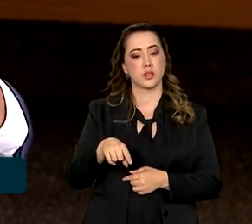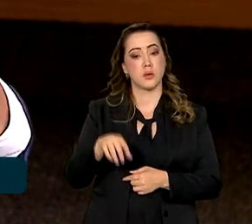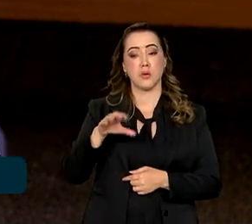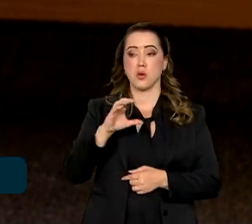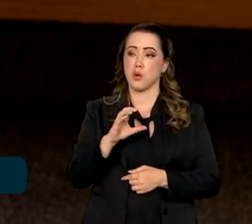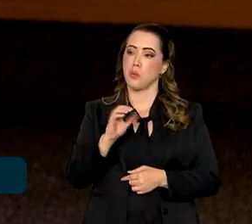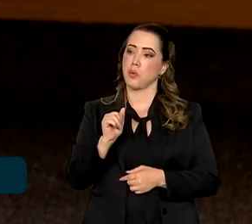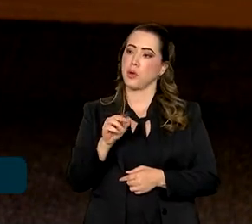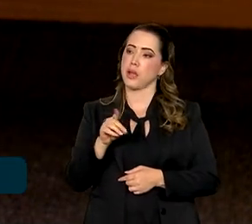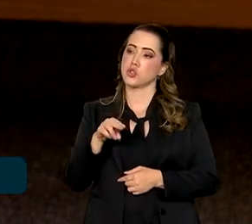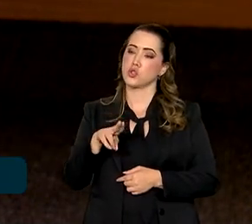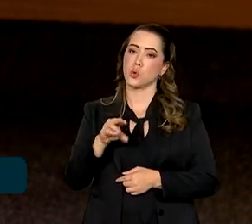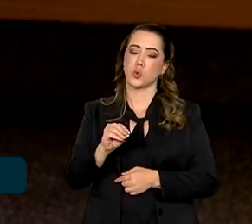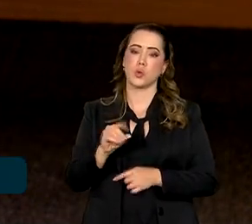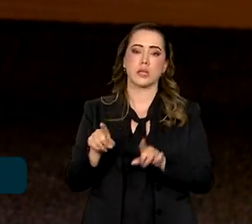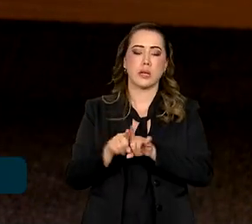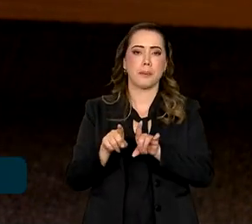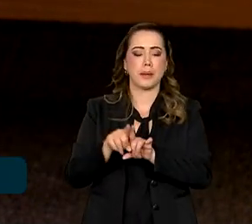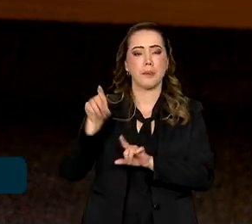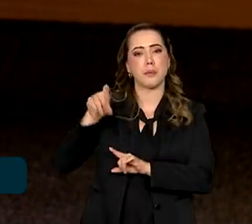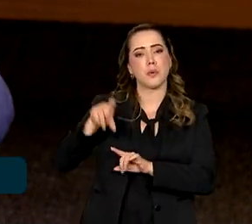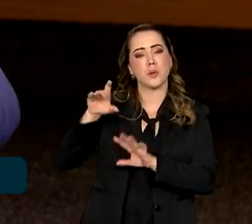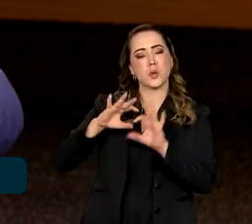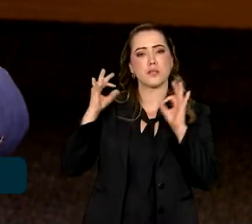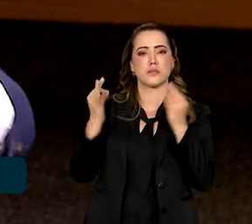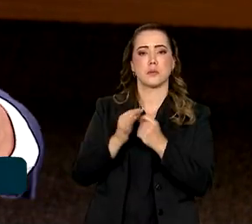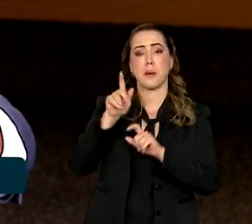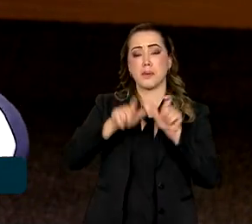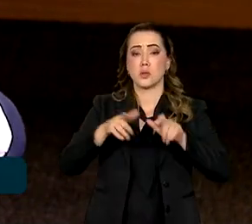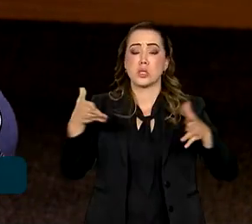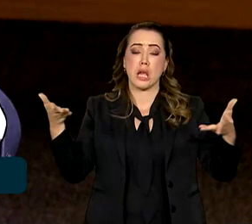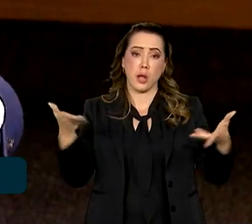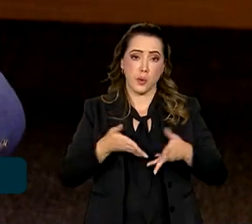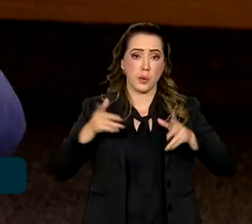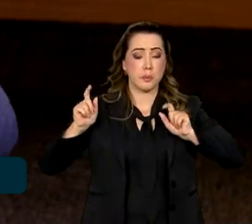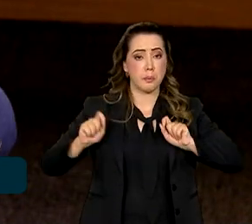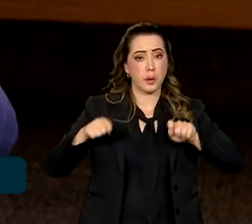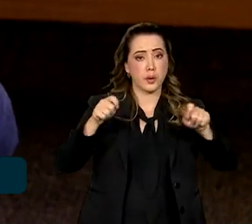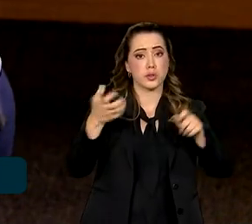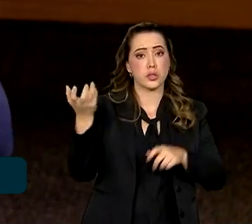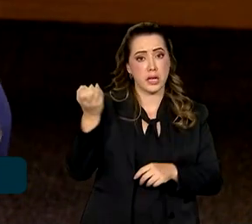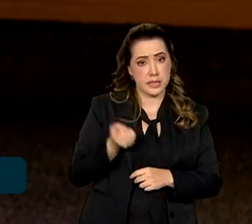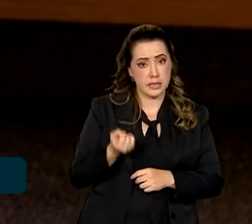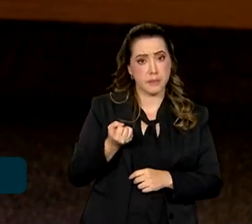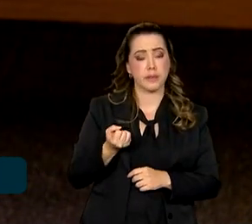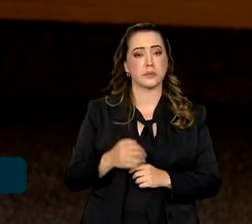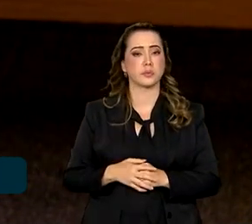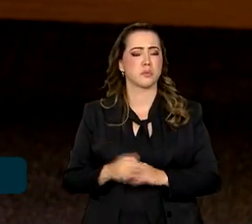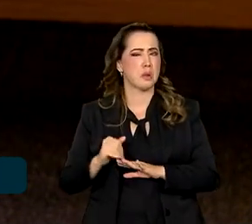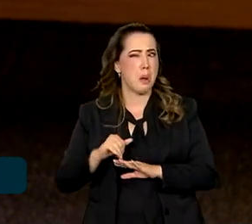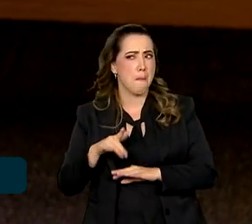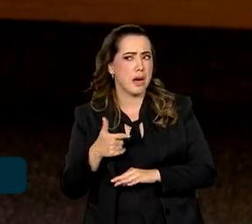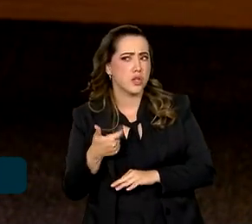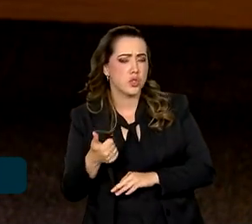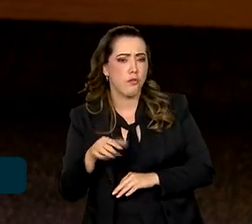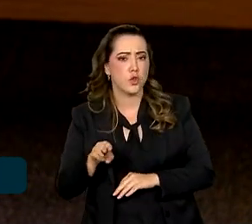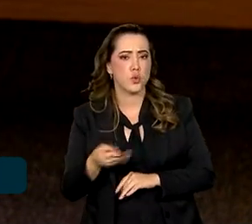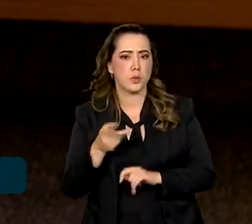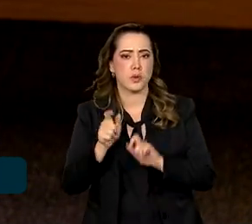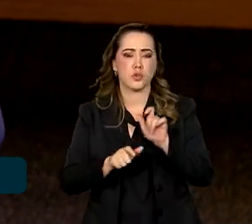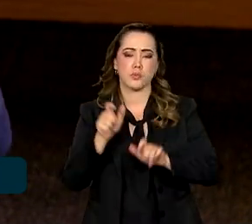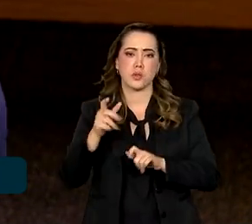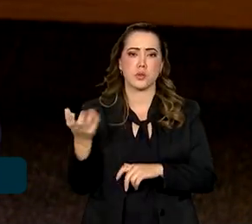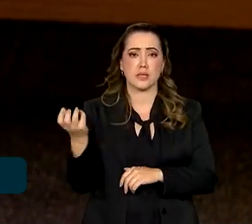Cadastro Único e para o Bolsa Família. Pessoas que agora passam a receber. São mais de 21 milhões de